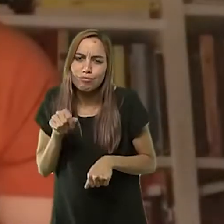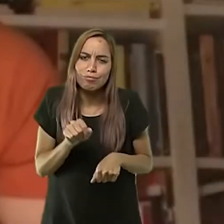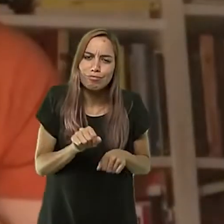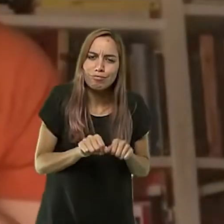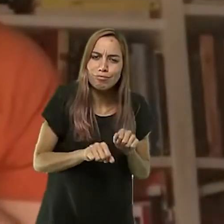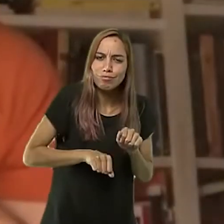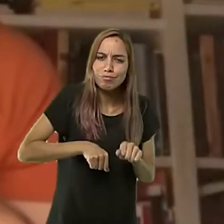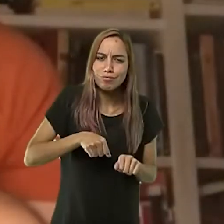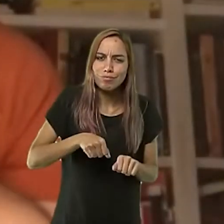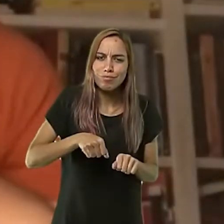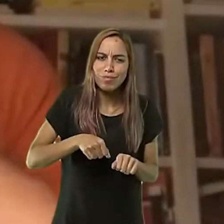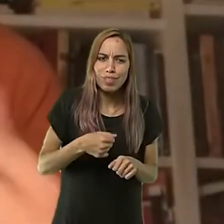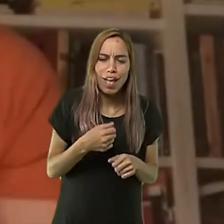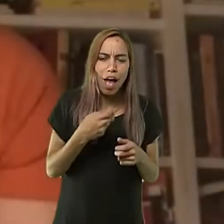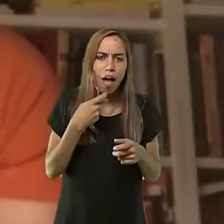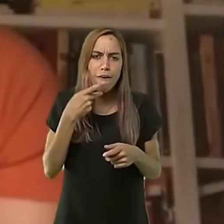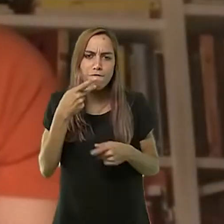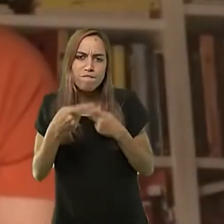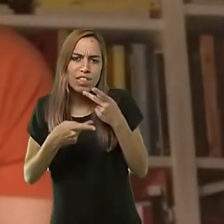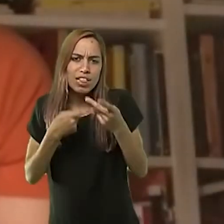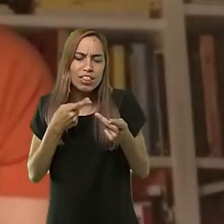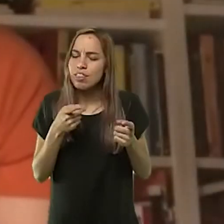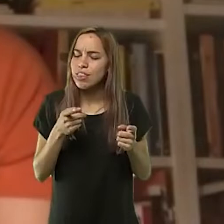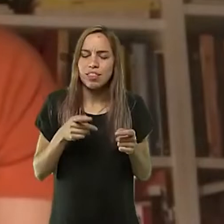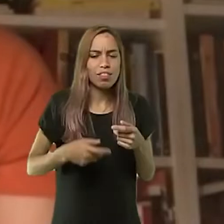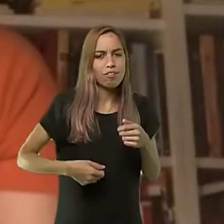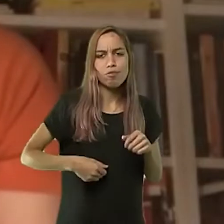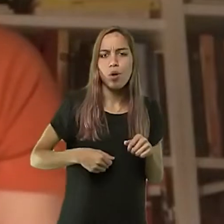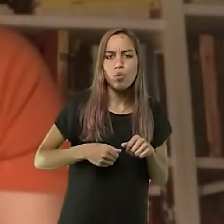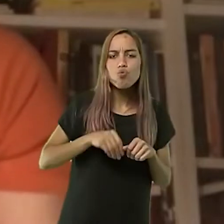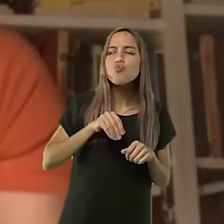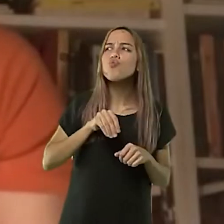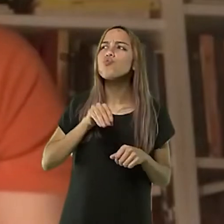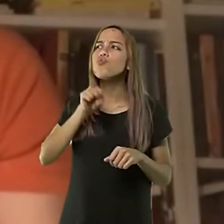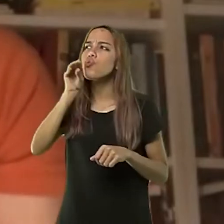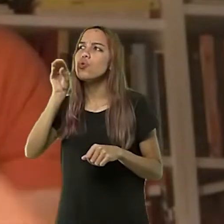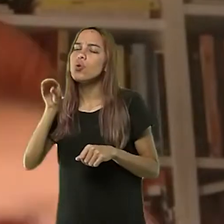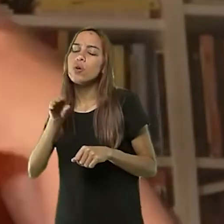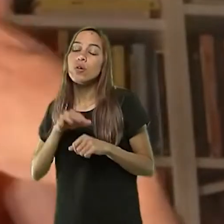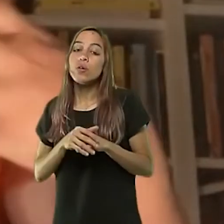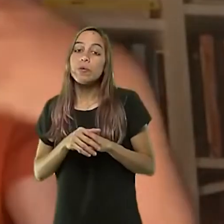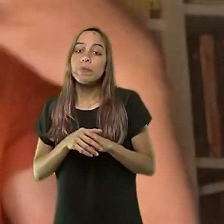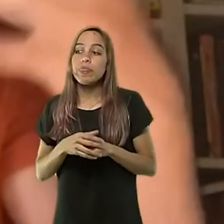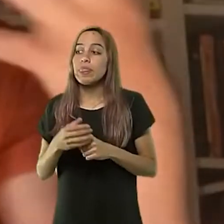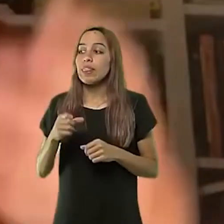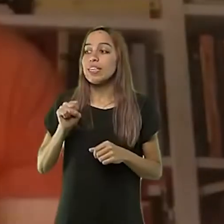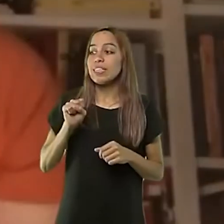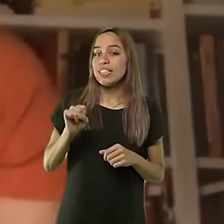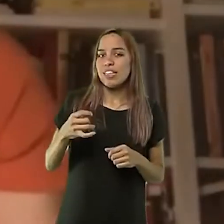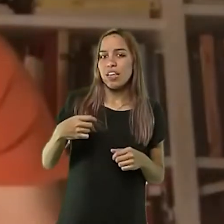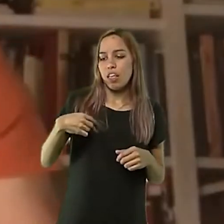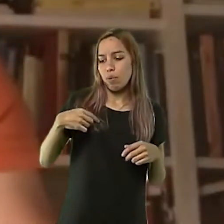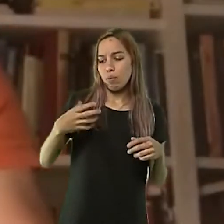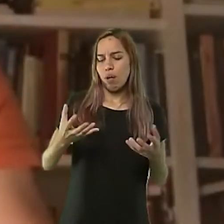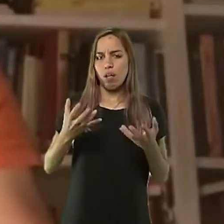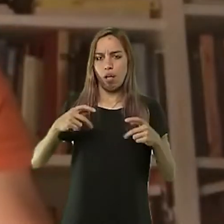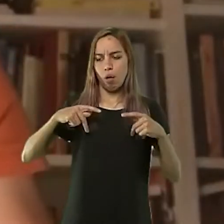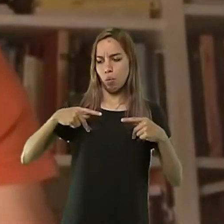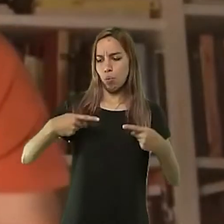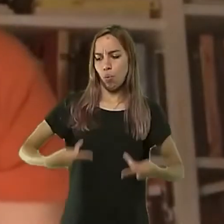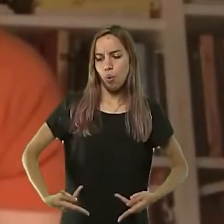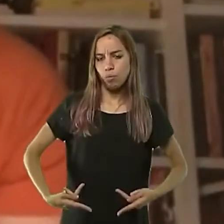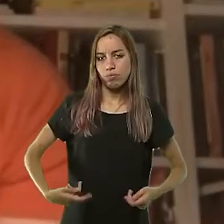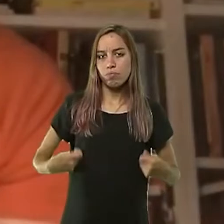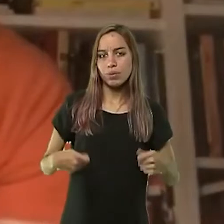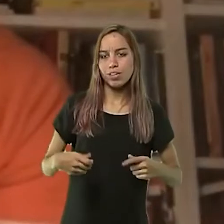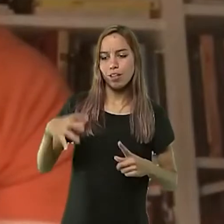E, portanto, algumas coisas são para eu ser ou ter as características de um ser humano,